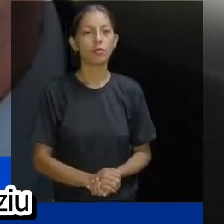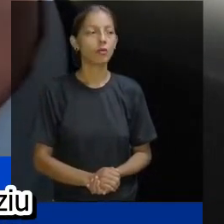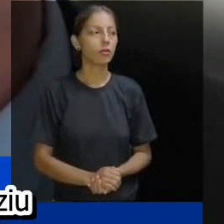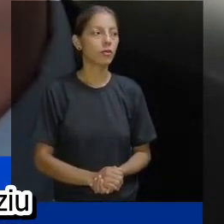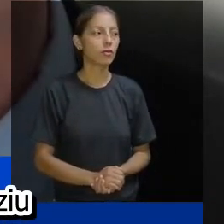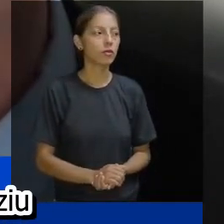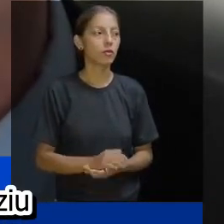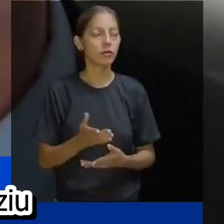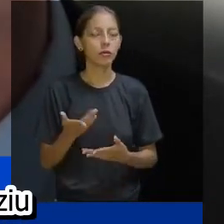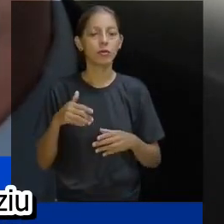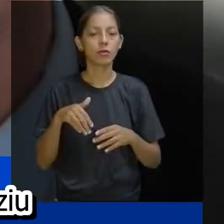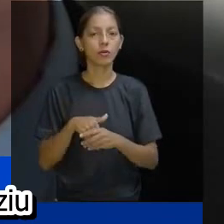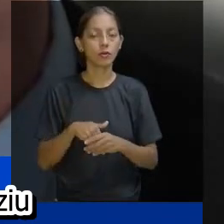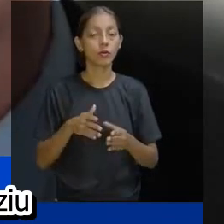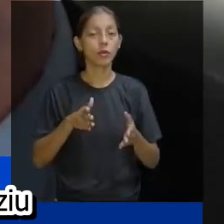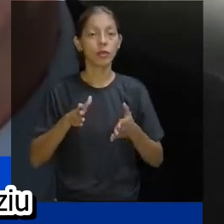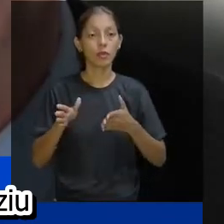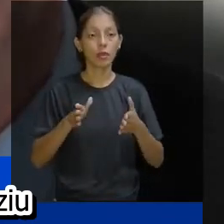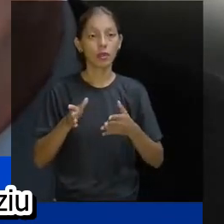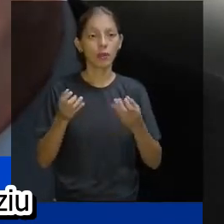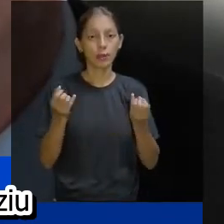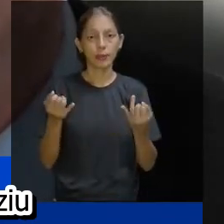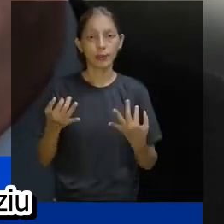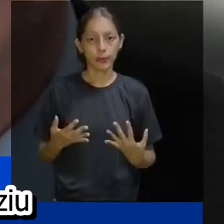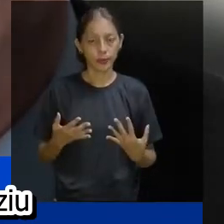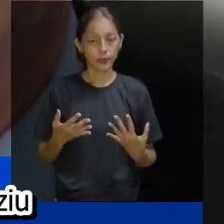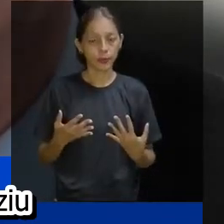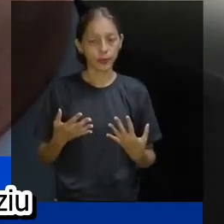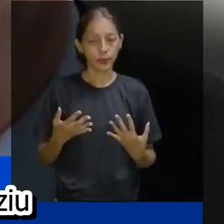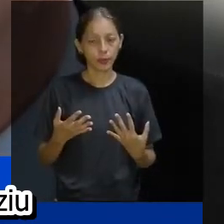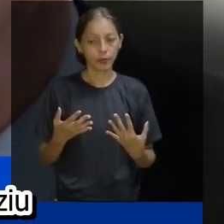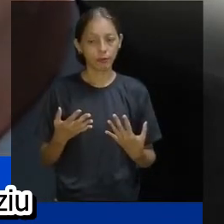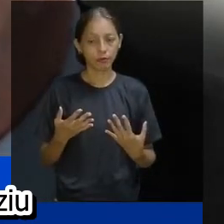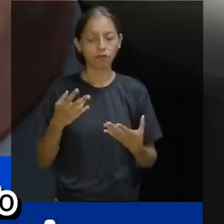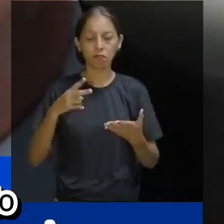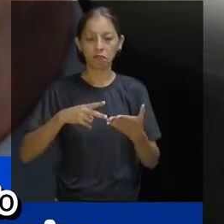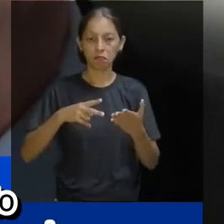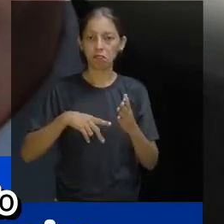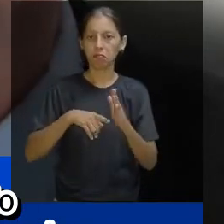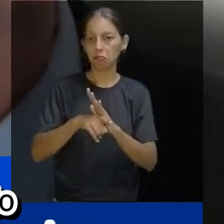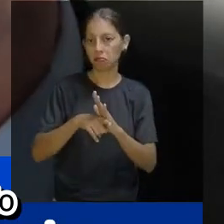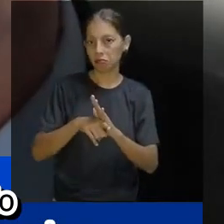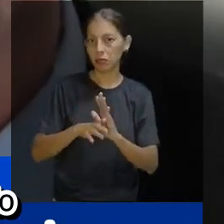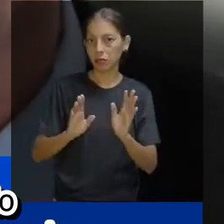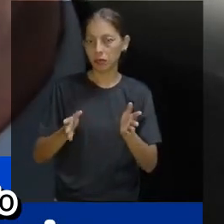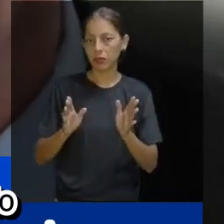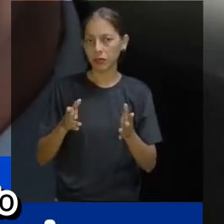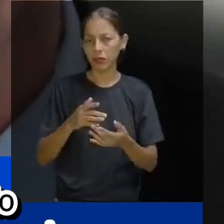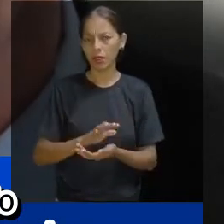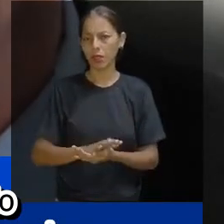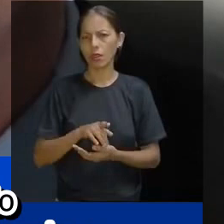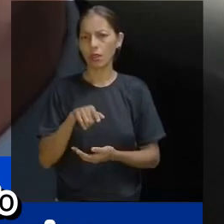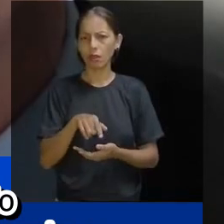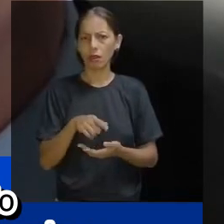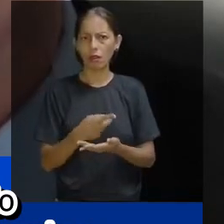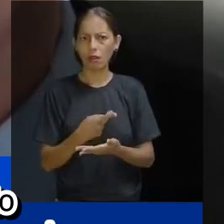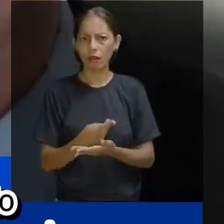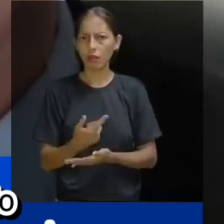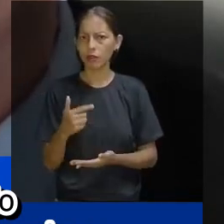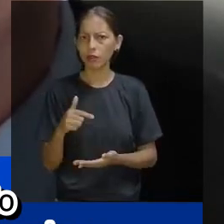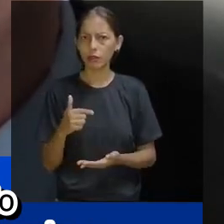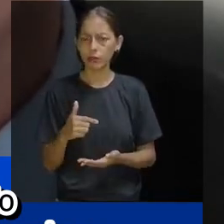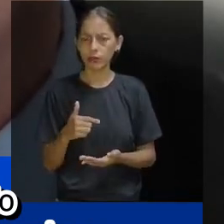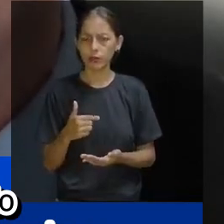Macedo aduziu, em síntese, que, abre aspas, não houve nenhuma fraude ou simulacro visando burlar a lei eleitoral,